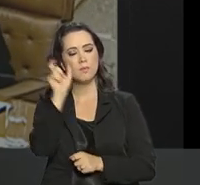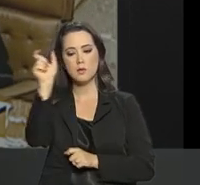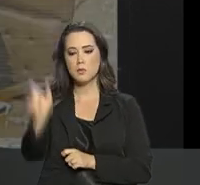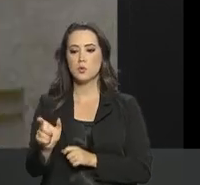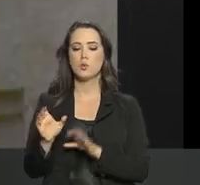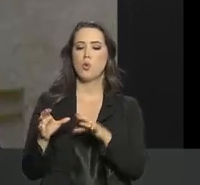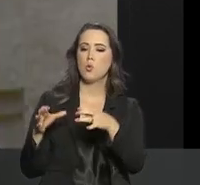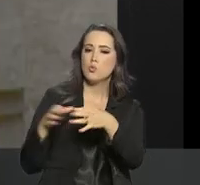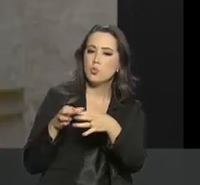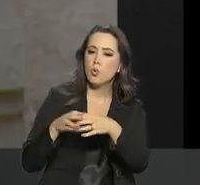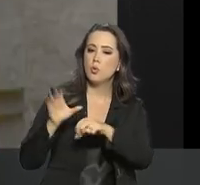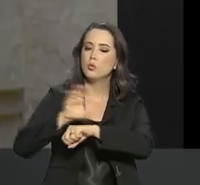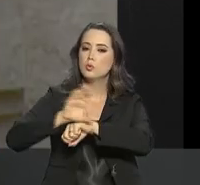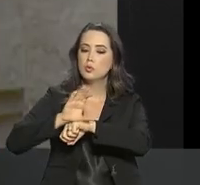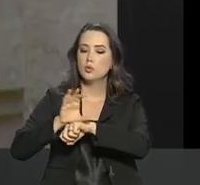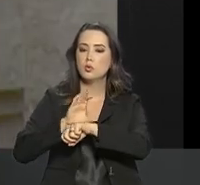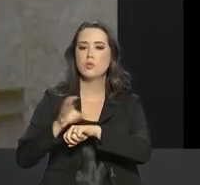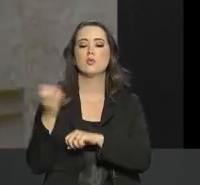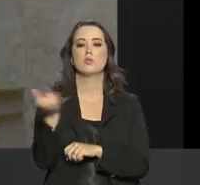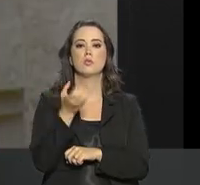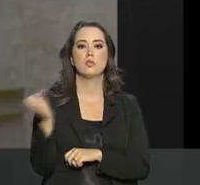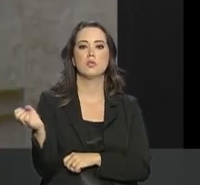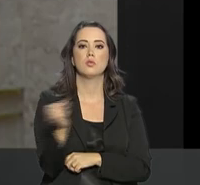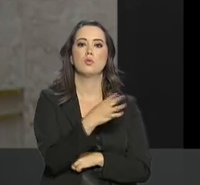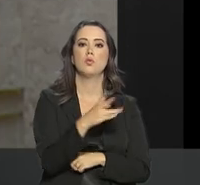constituintes que possam inaugurar